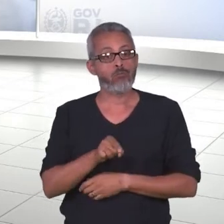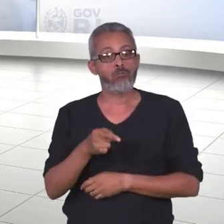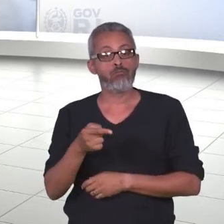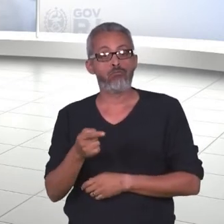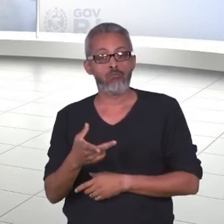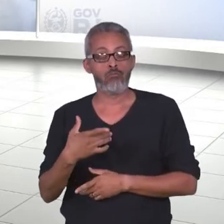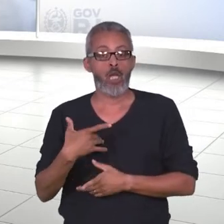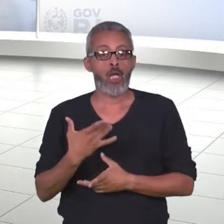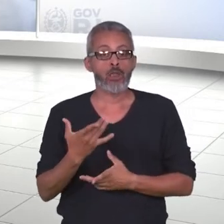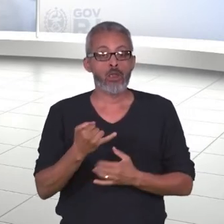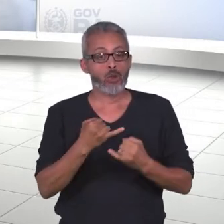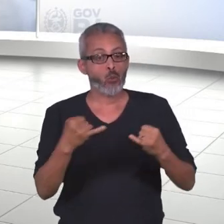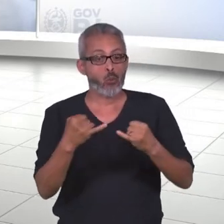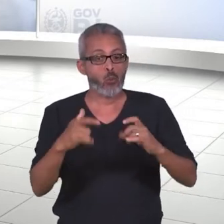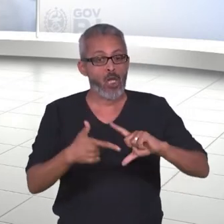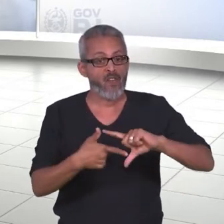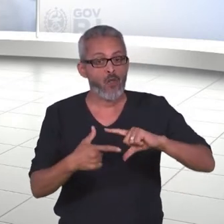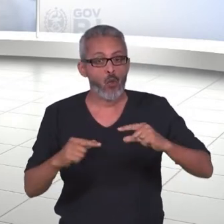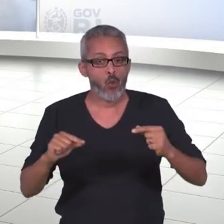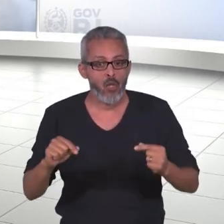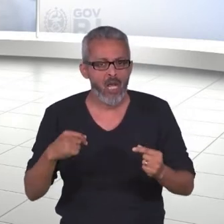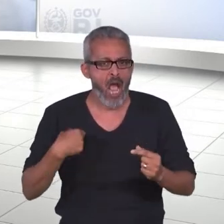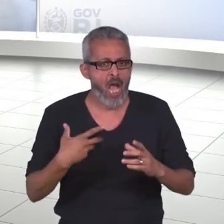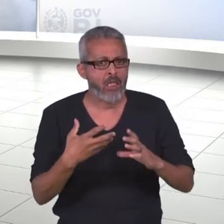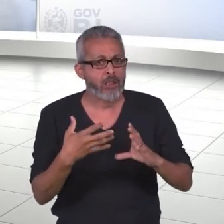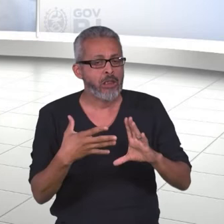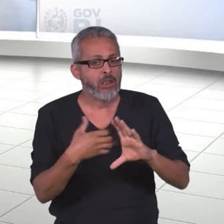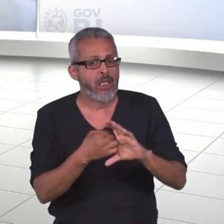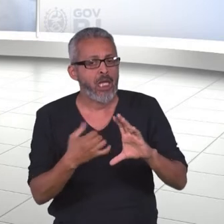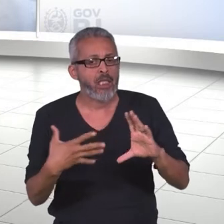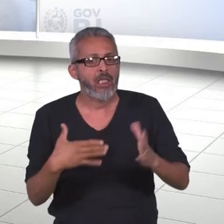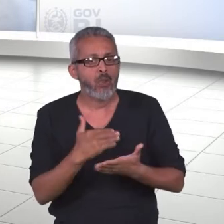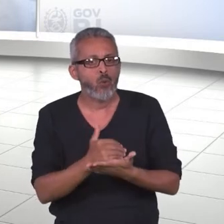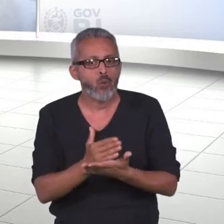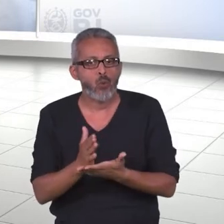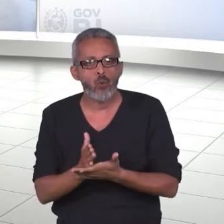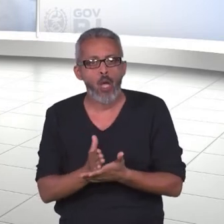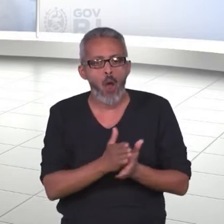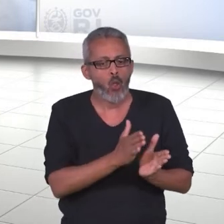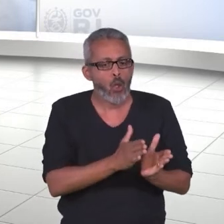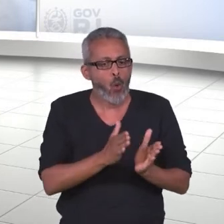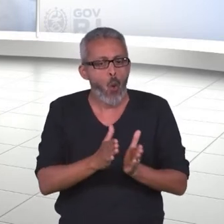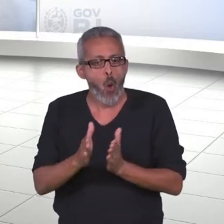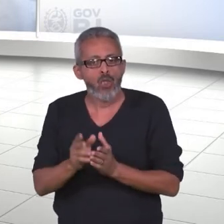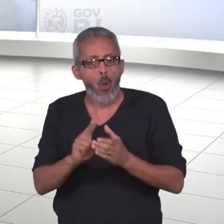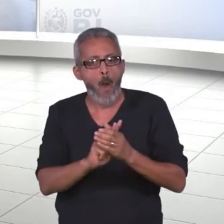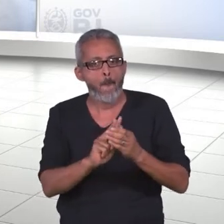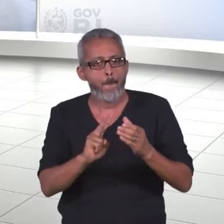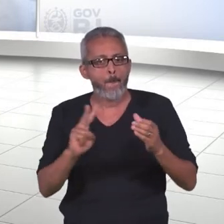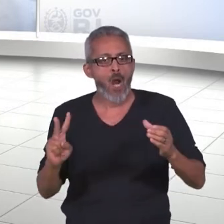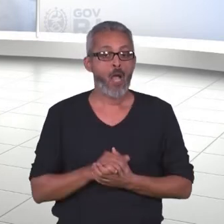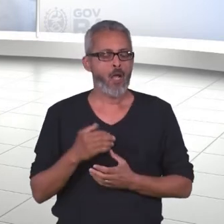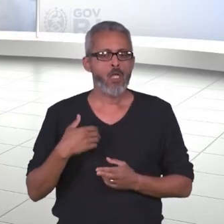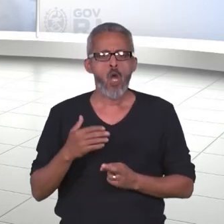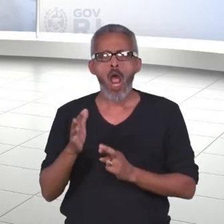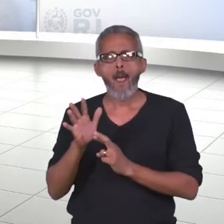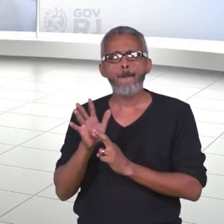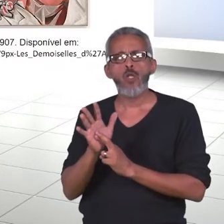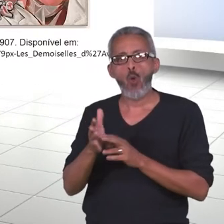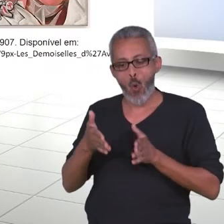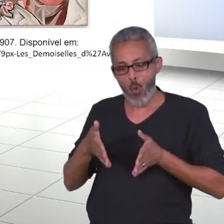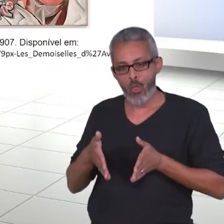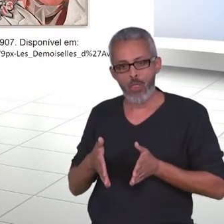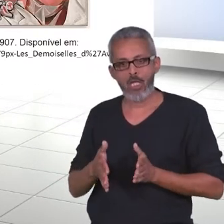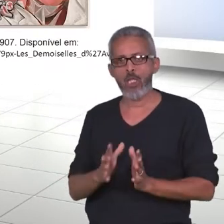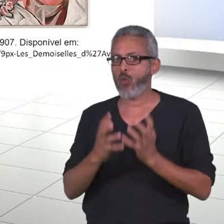Por outro lado, traços e figuras geométricas vão caracterizar outra corrente importante da vanguarda, o